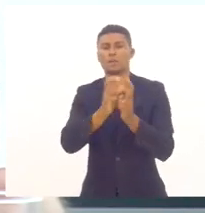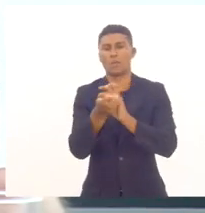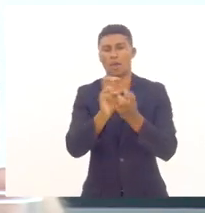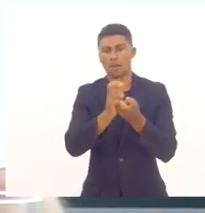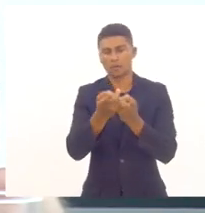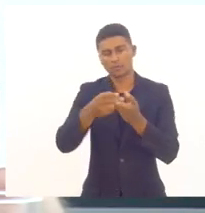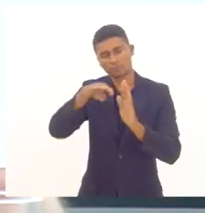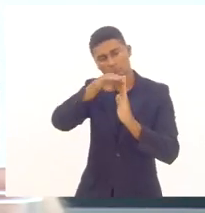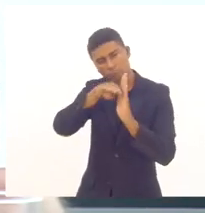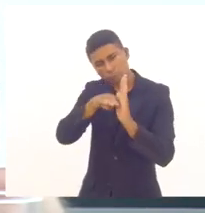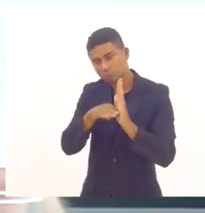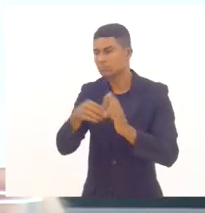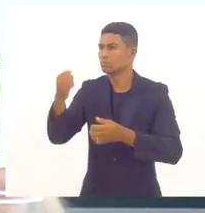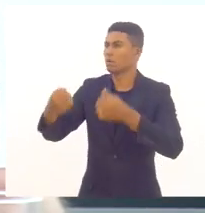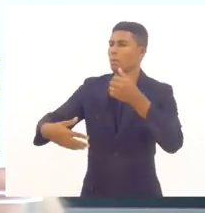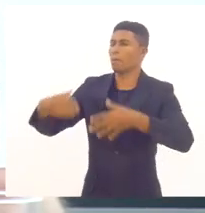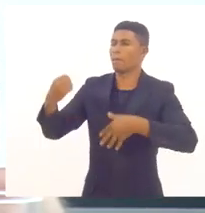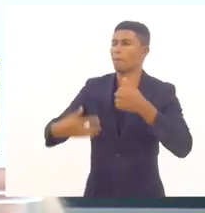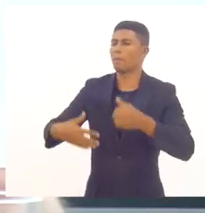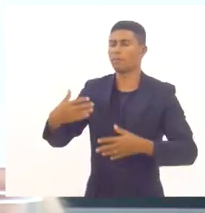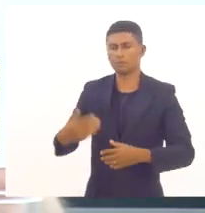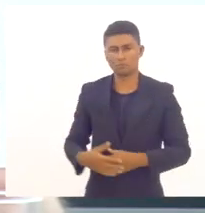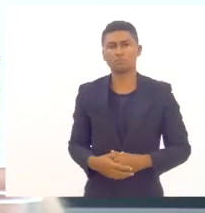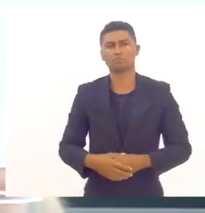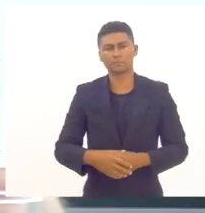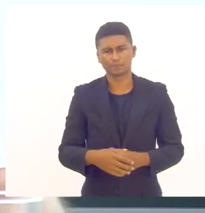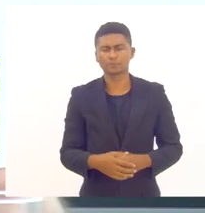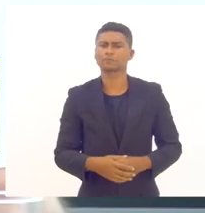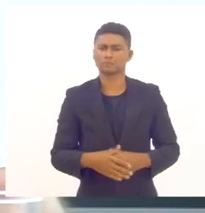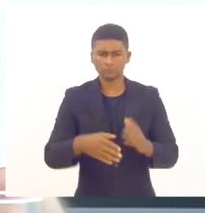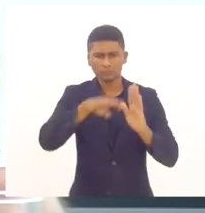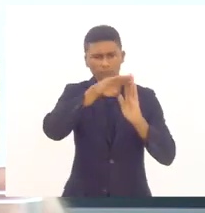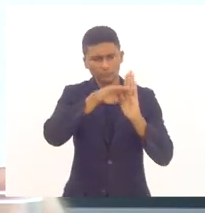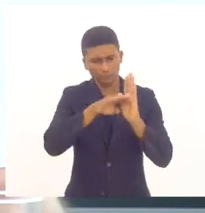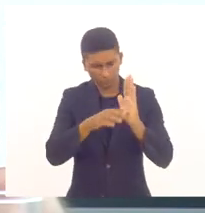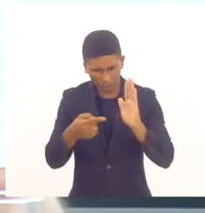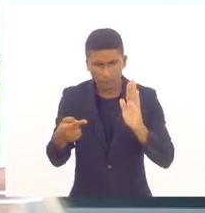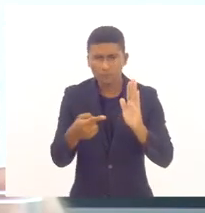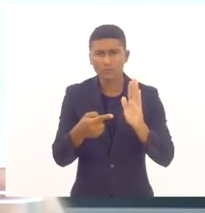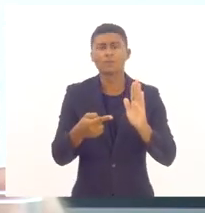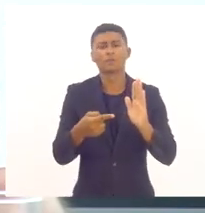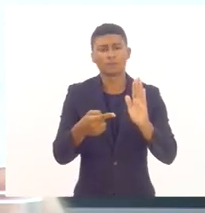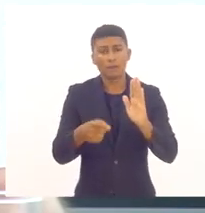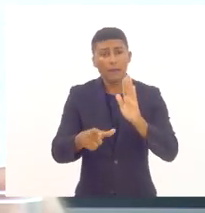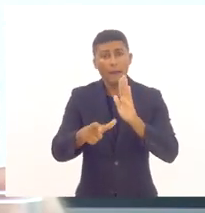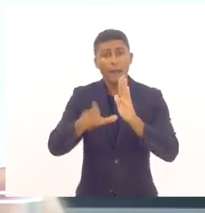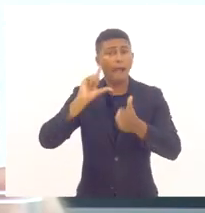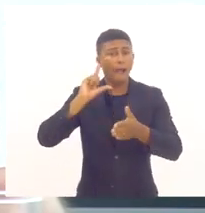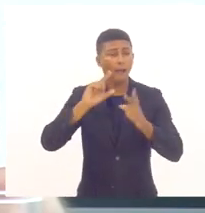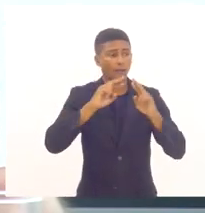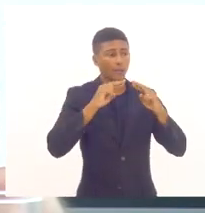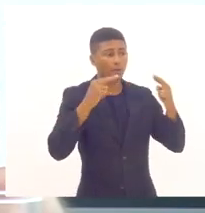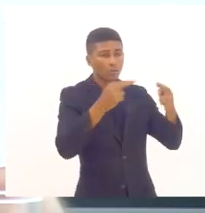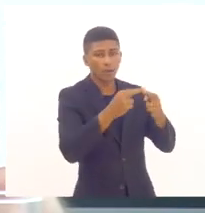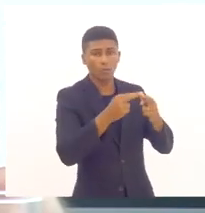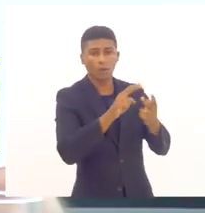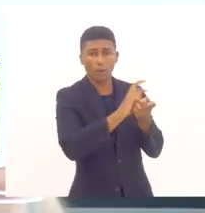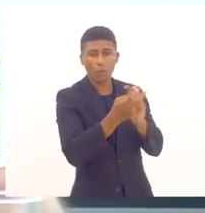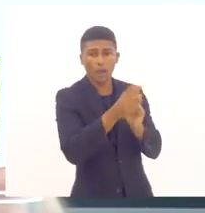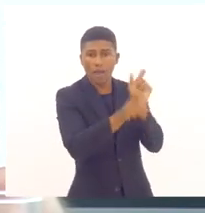esse que foi discutido e debatido em várias reuniões com vários